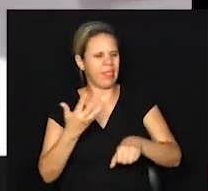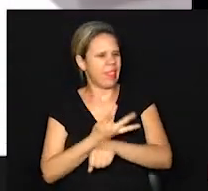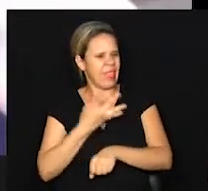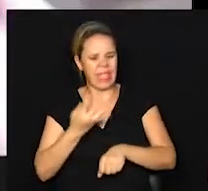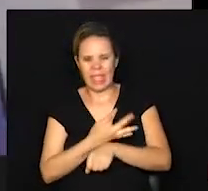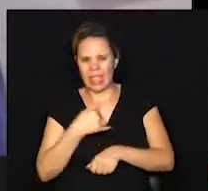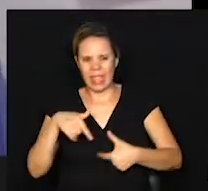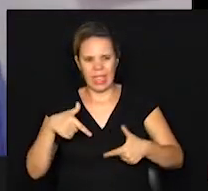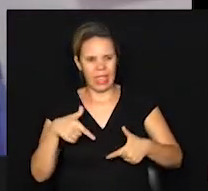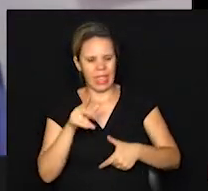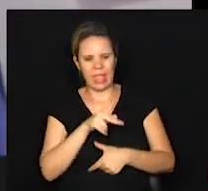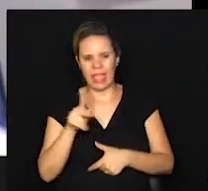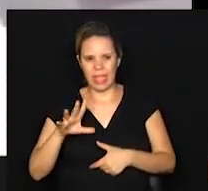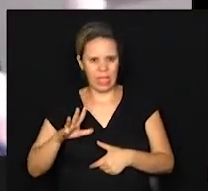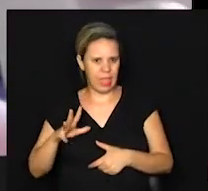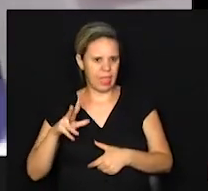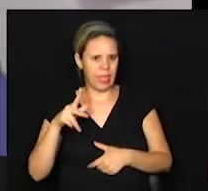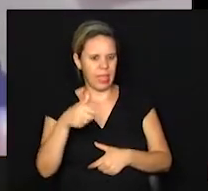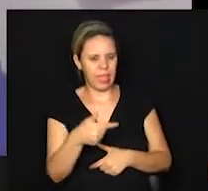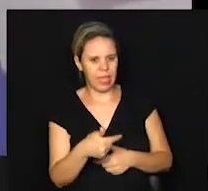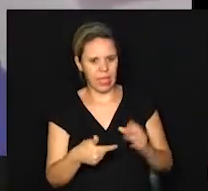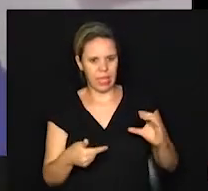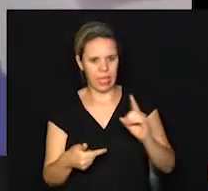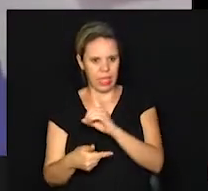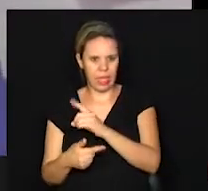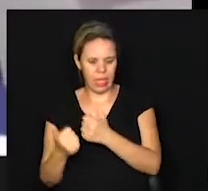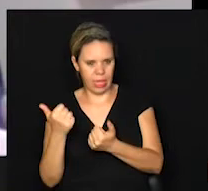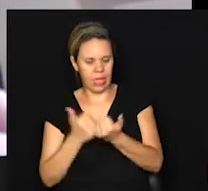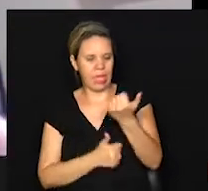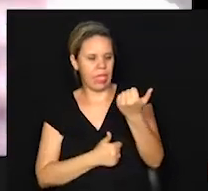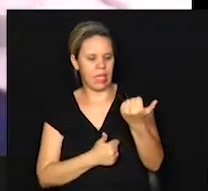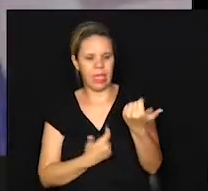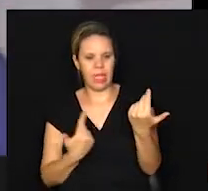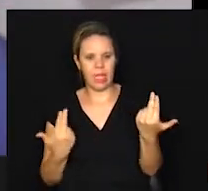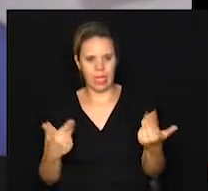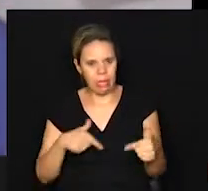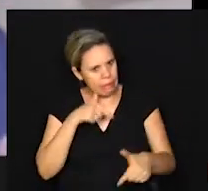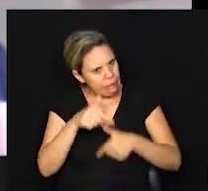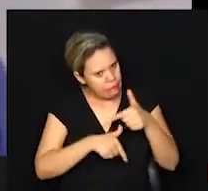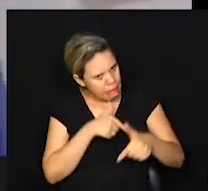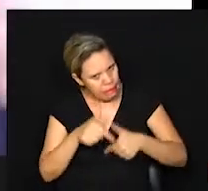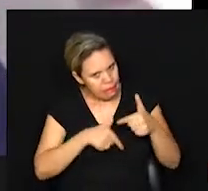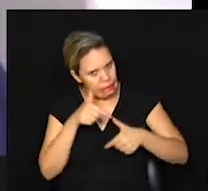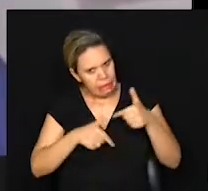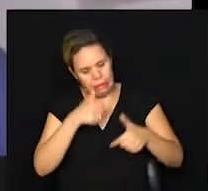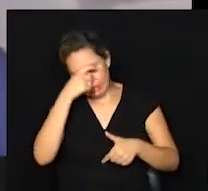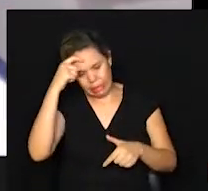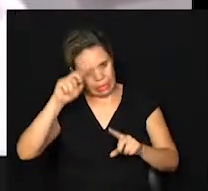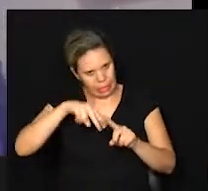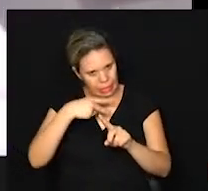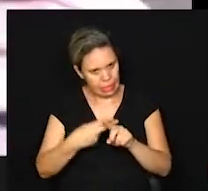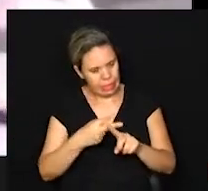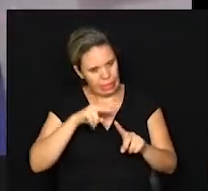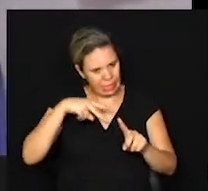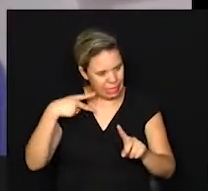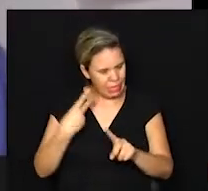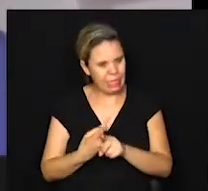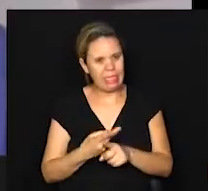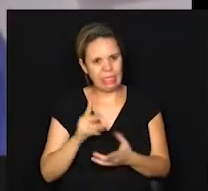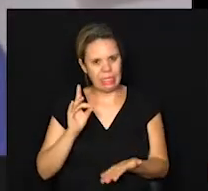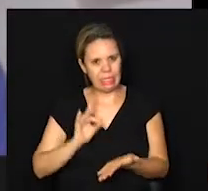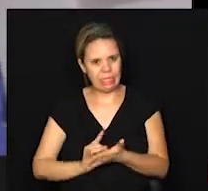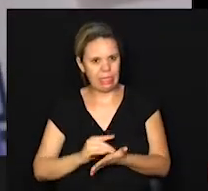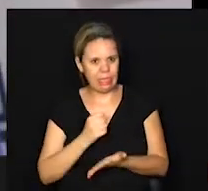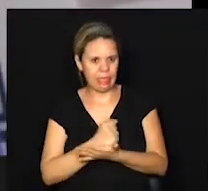nós, professores, inclusive, e coordenadores auxiliares, trabalhávamos além da conta, além do que estava de fato em contrato,